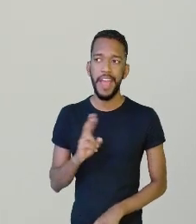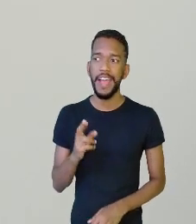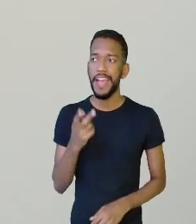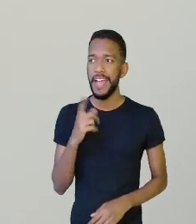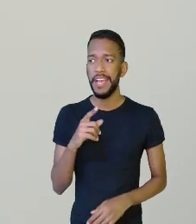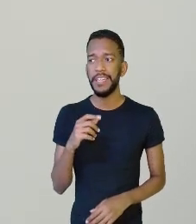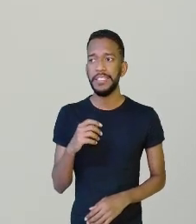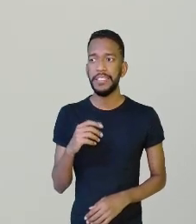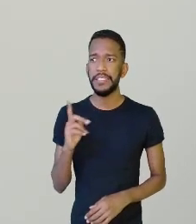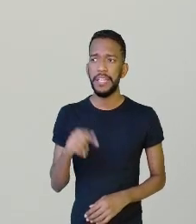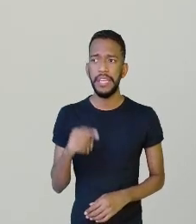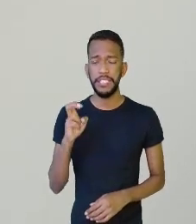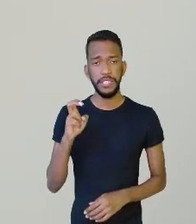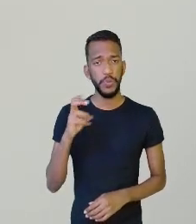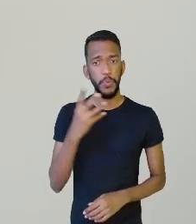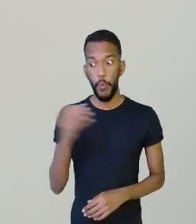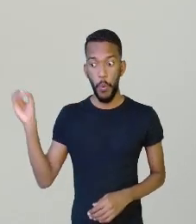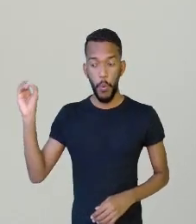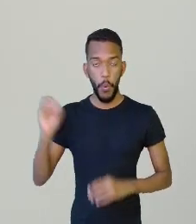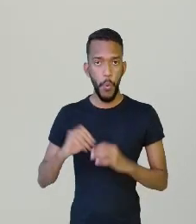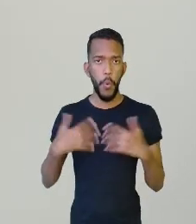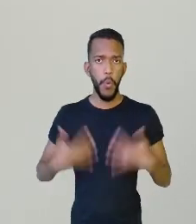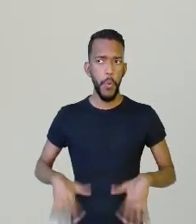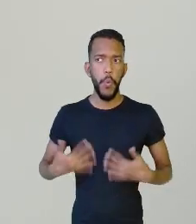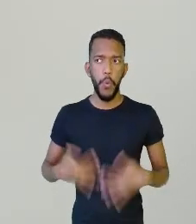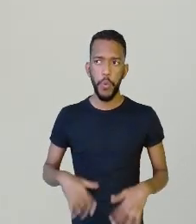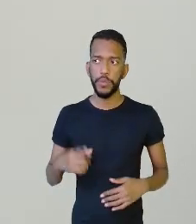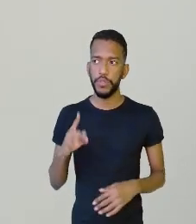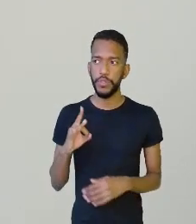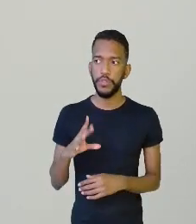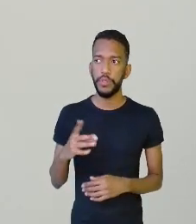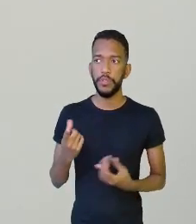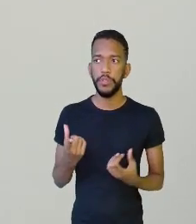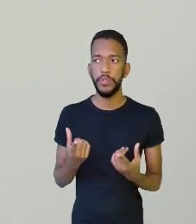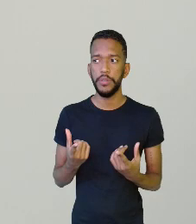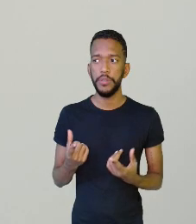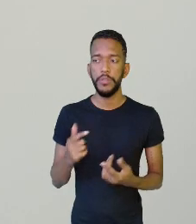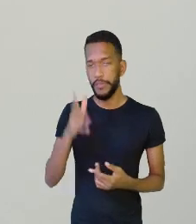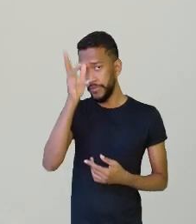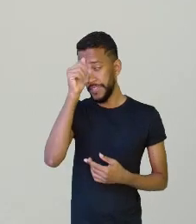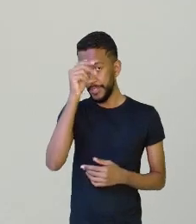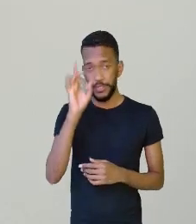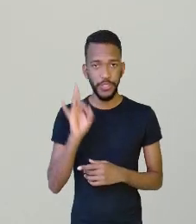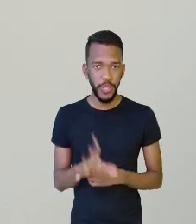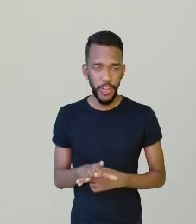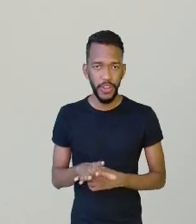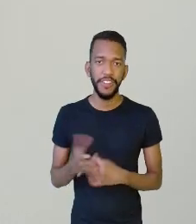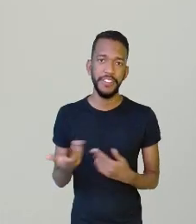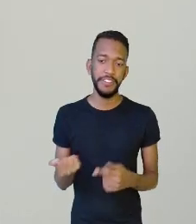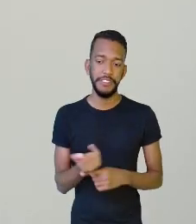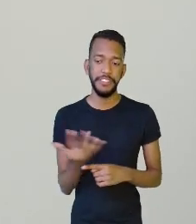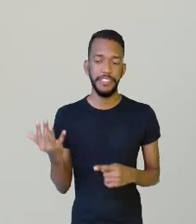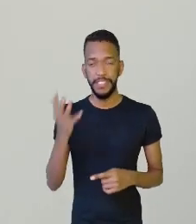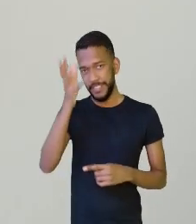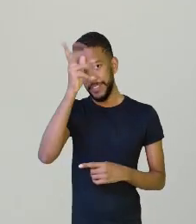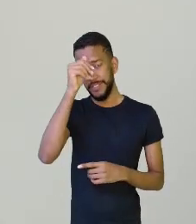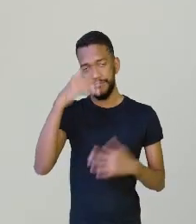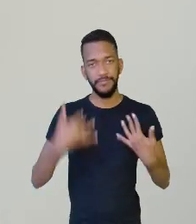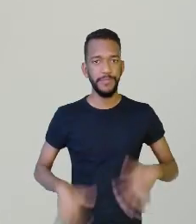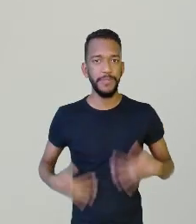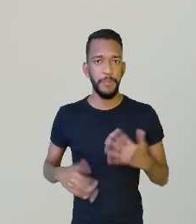ficaria 5.400. Imagina esse valor gasto só com o frango, né? Só com a quantidade